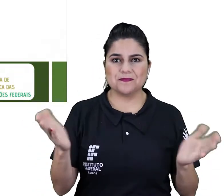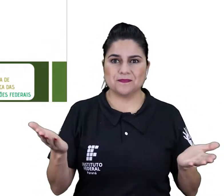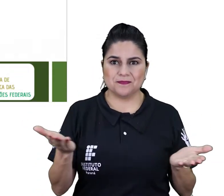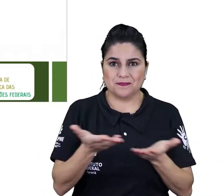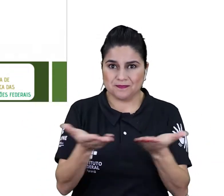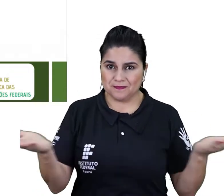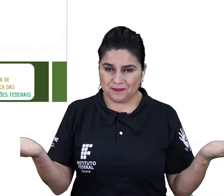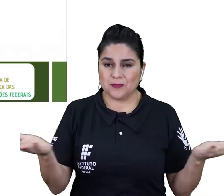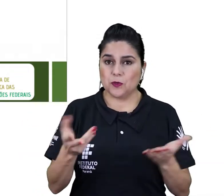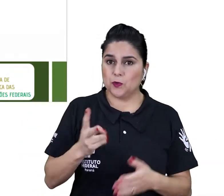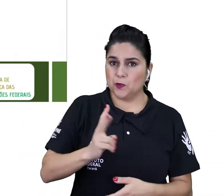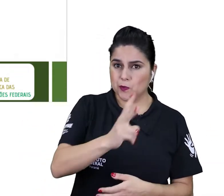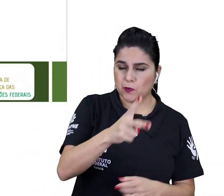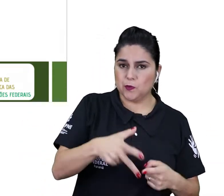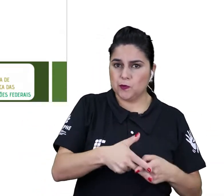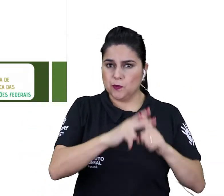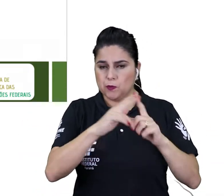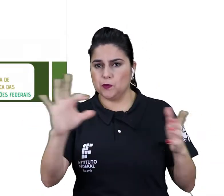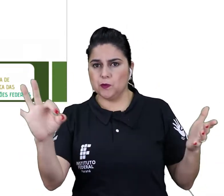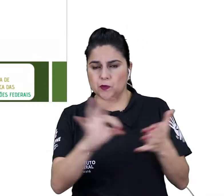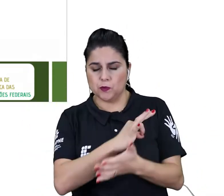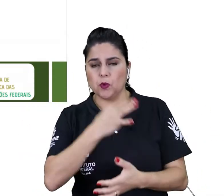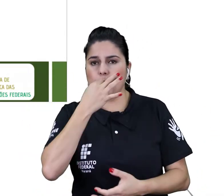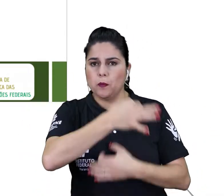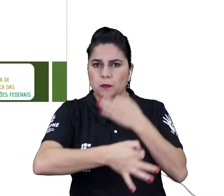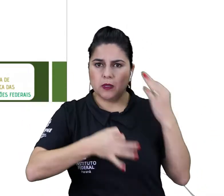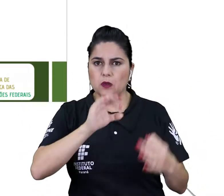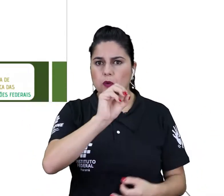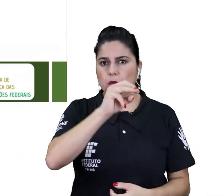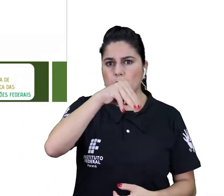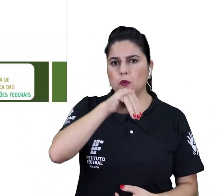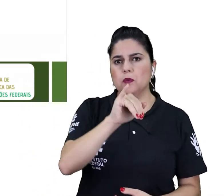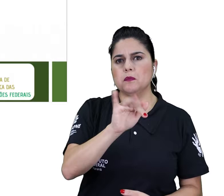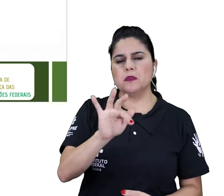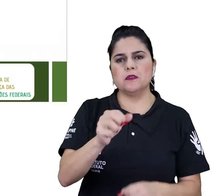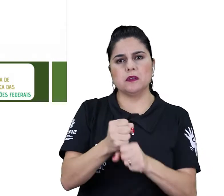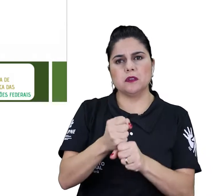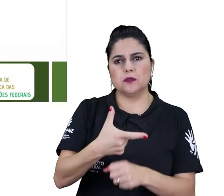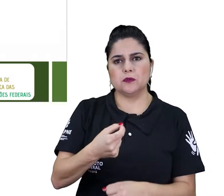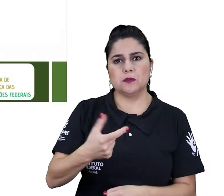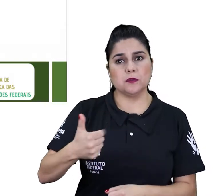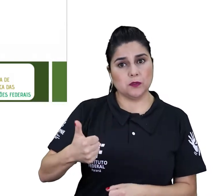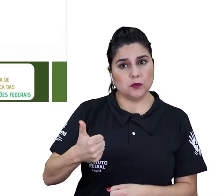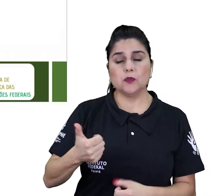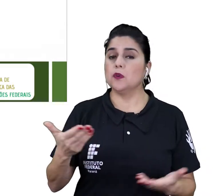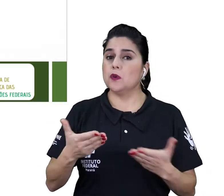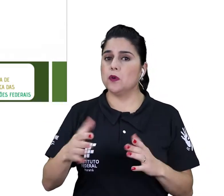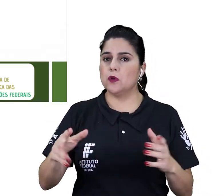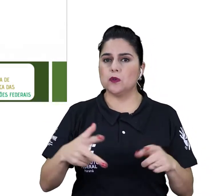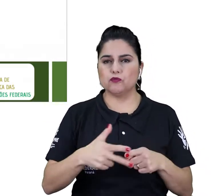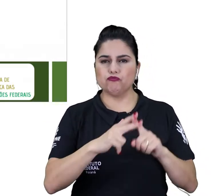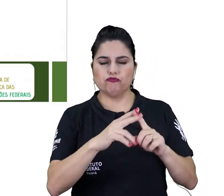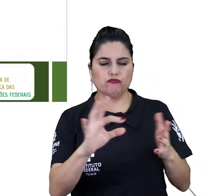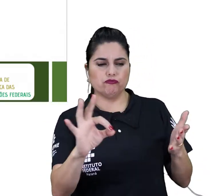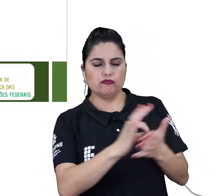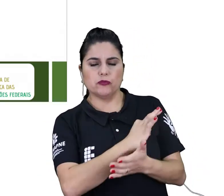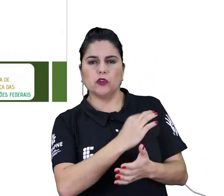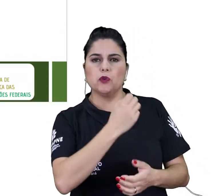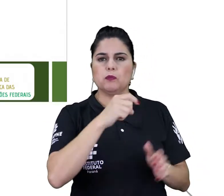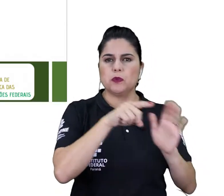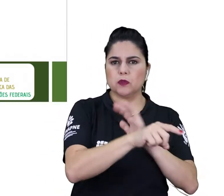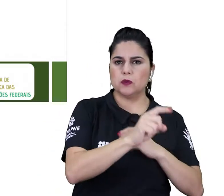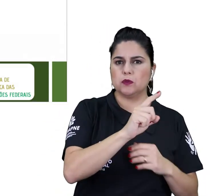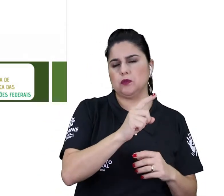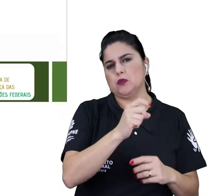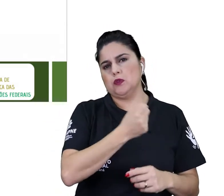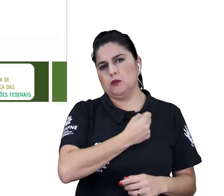Olá pessoal, dando continuidade à correção e comentário da prova da UMIF 2021, vamos corrigir agora a questão número